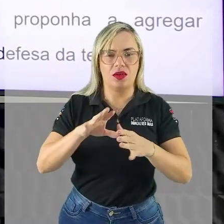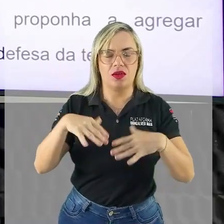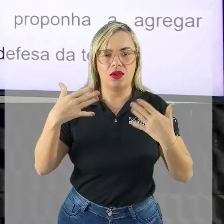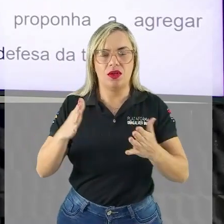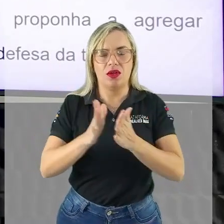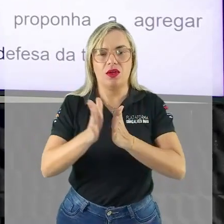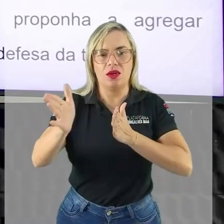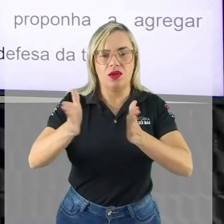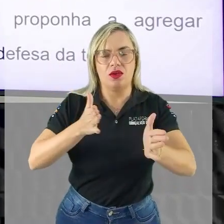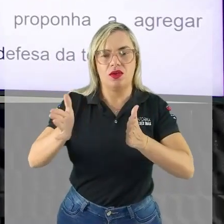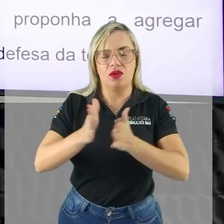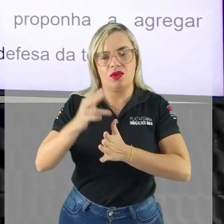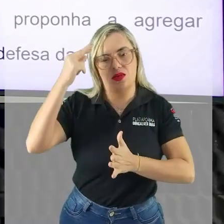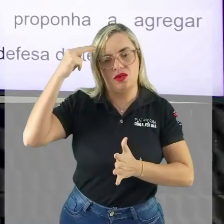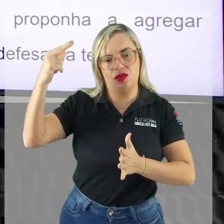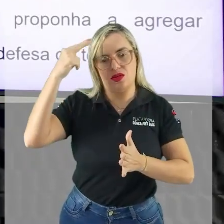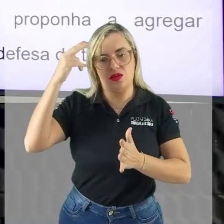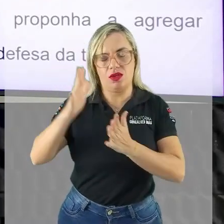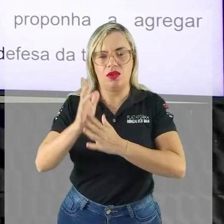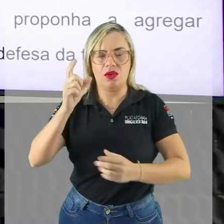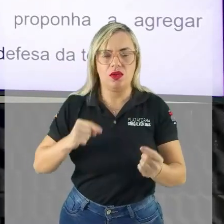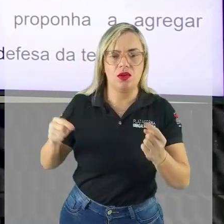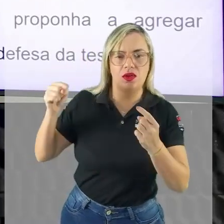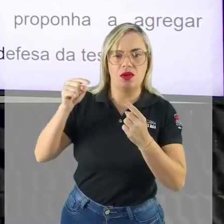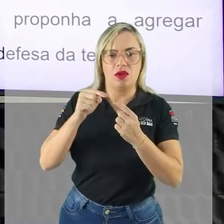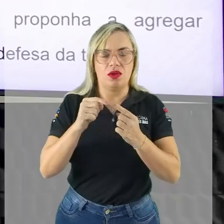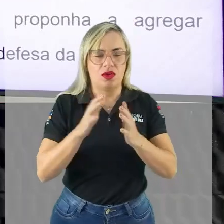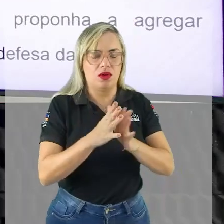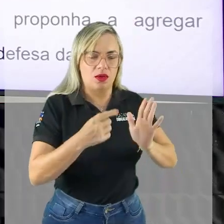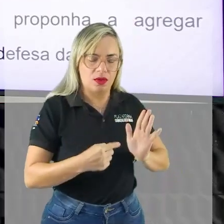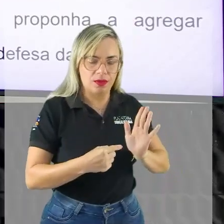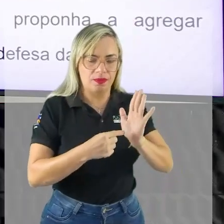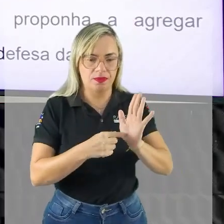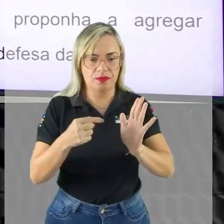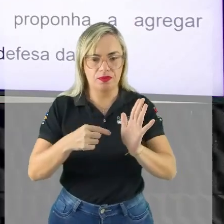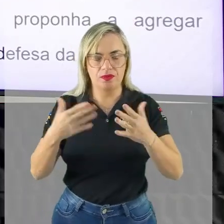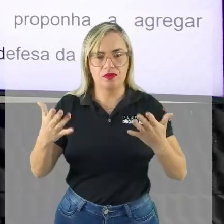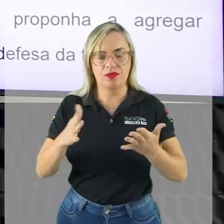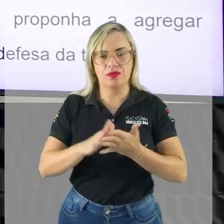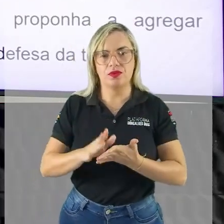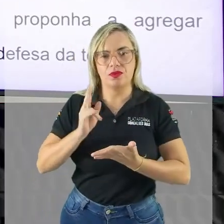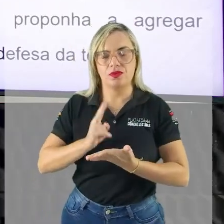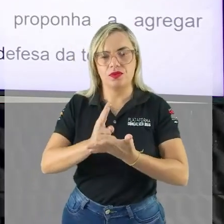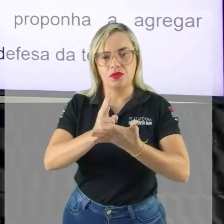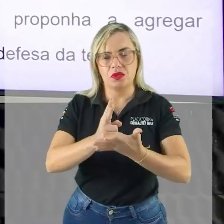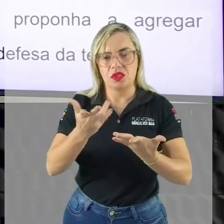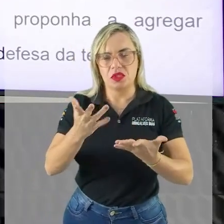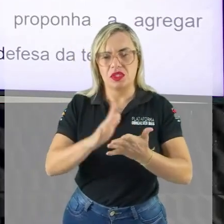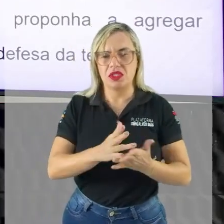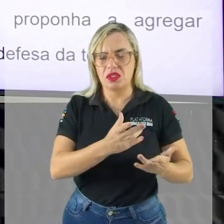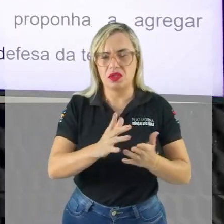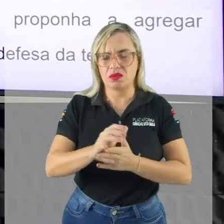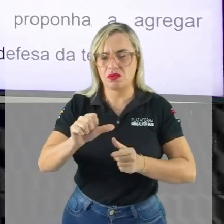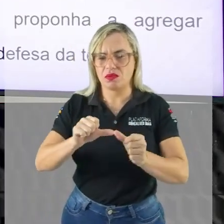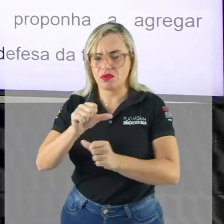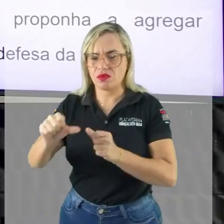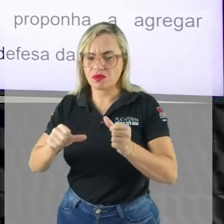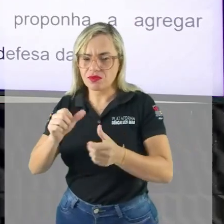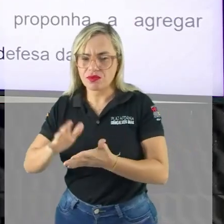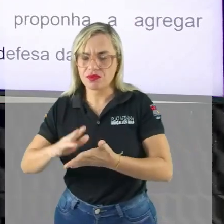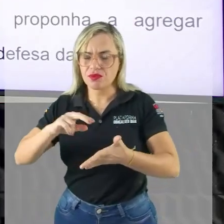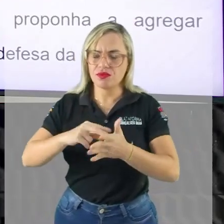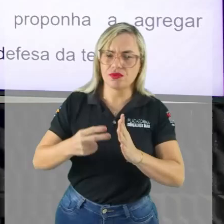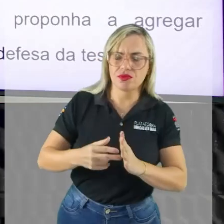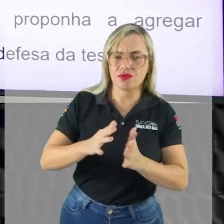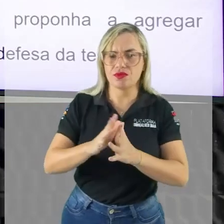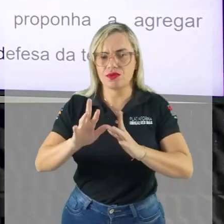determinada época, com o objetivo de mostrar, permanece da mesma forma? Mudou? Houve uma alteração significativa ou